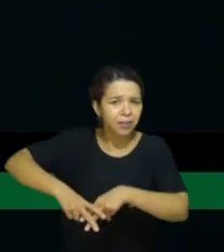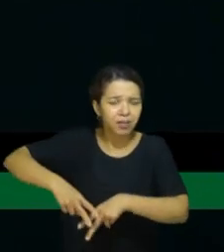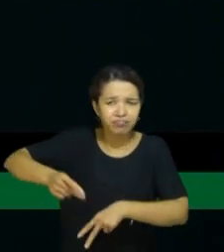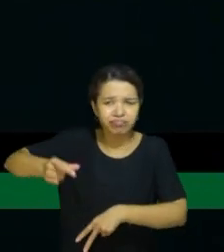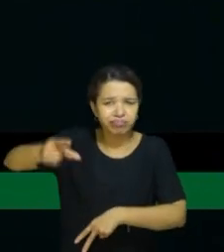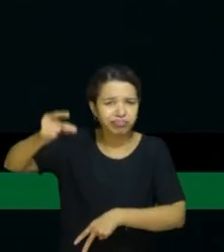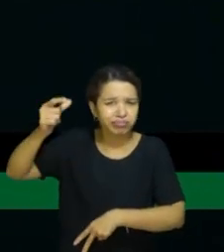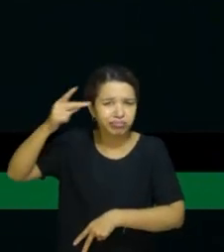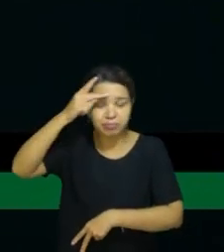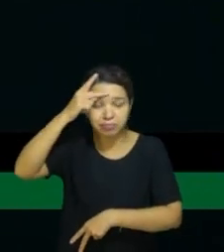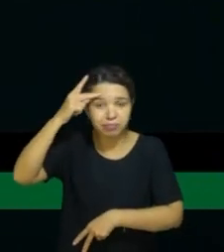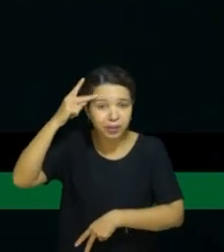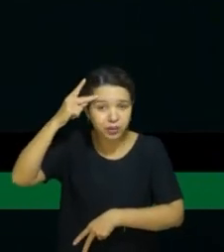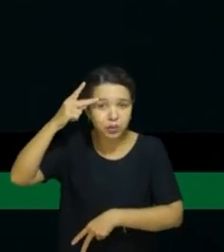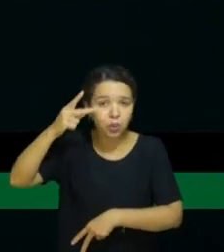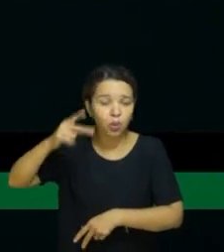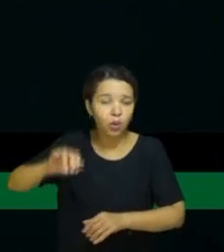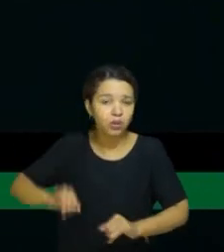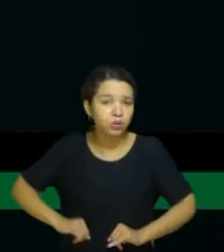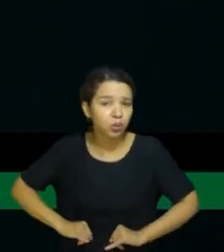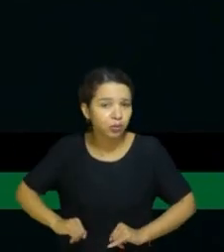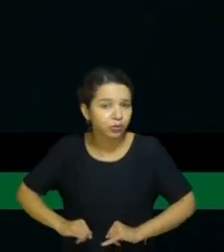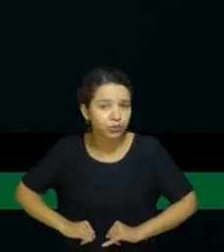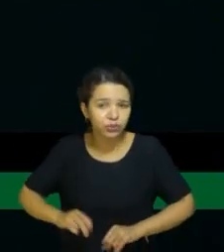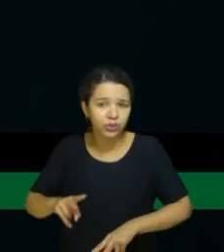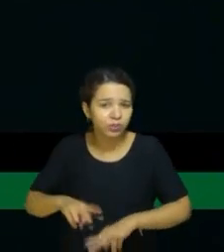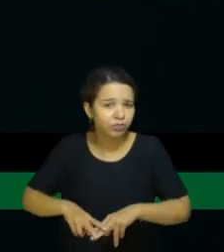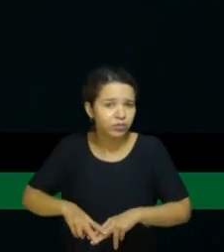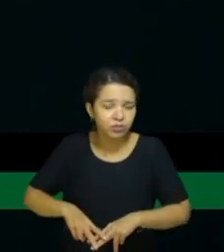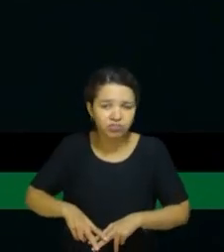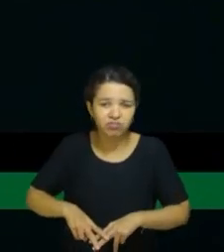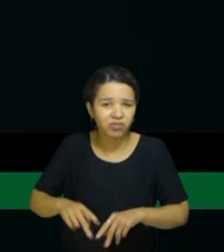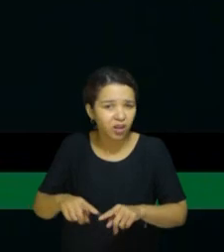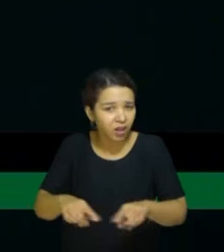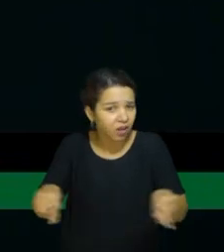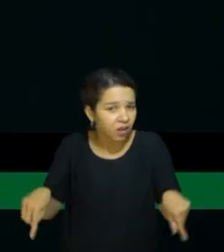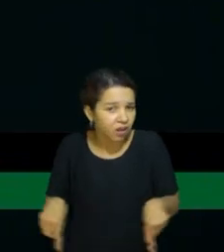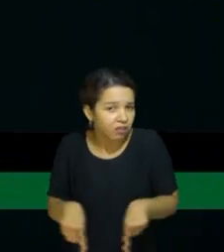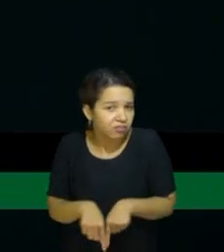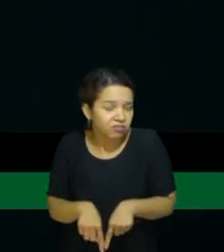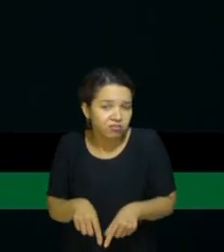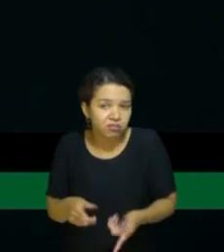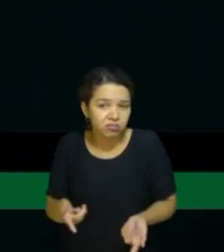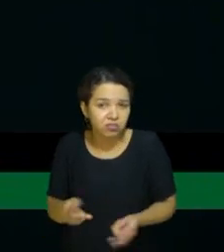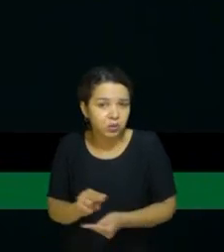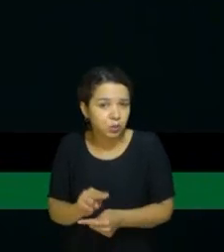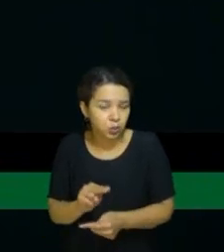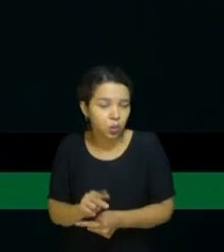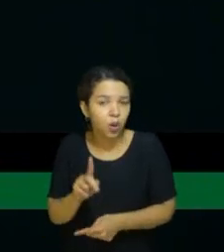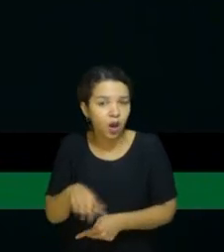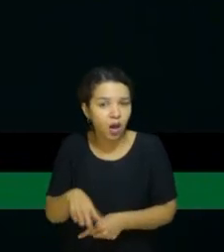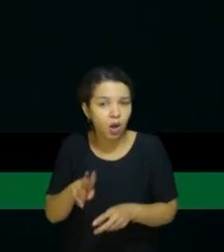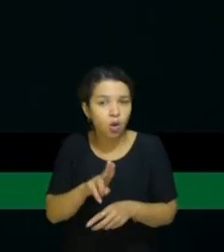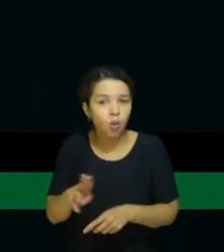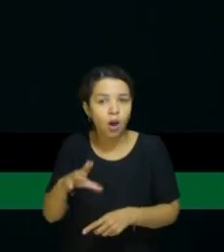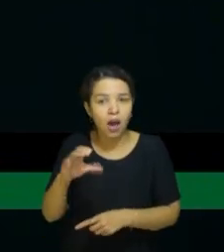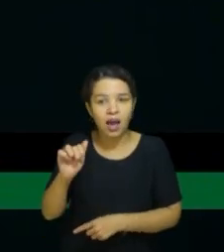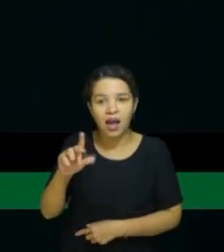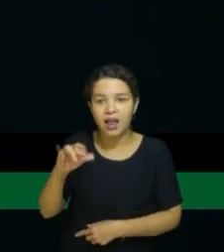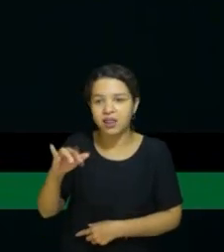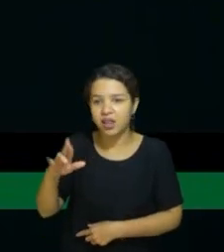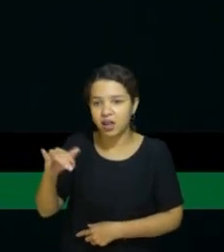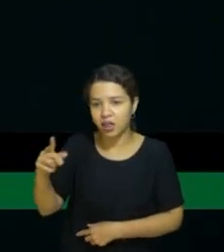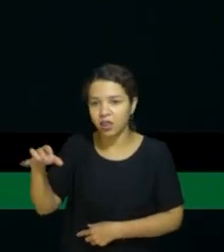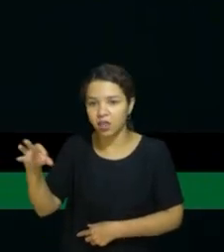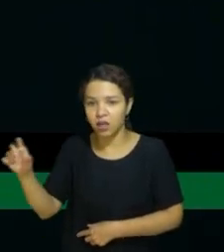pessoas cumprindo pena numa umaa del numa numa penitenciária provisória que era o chamado cade da rou Bahia